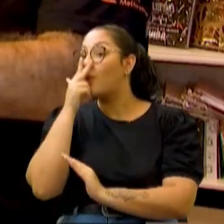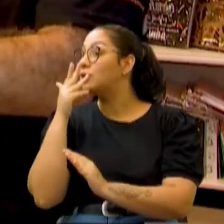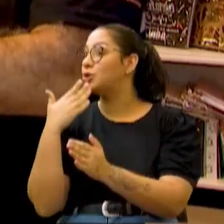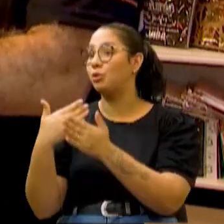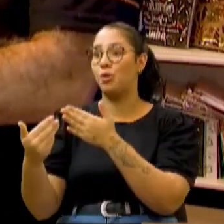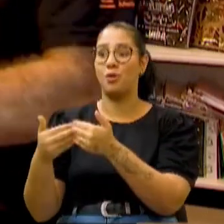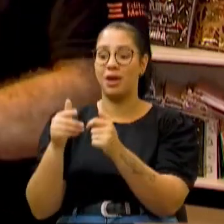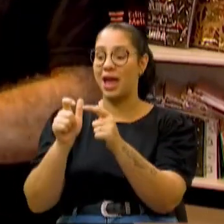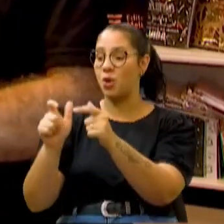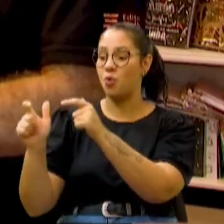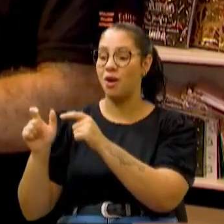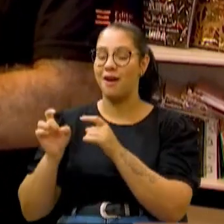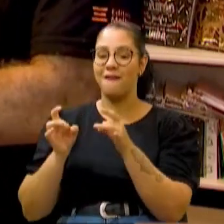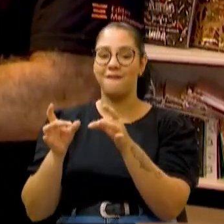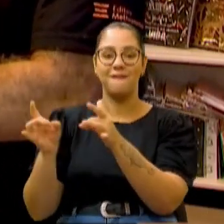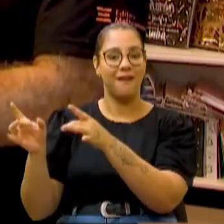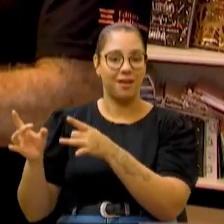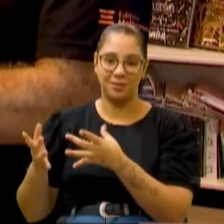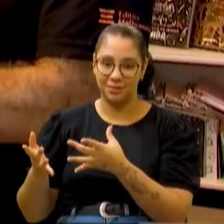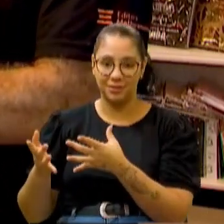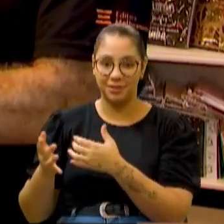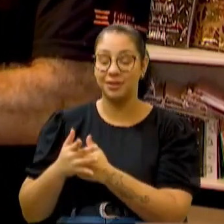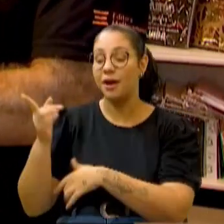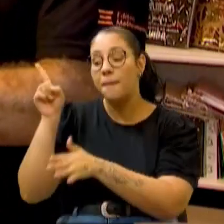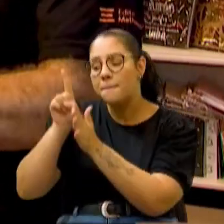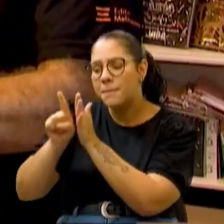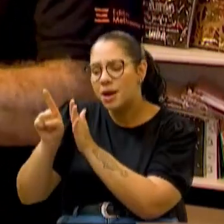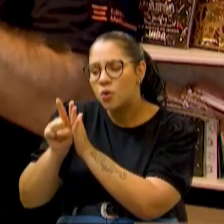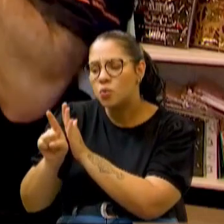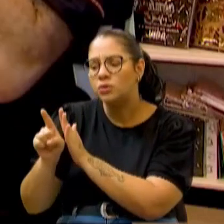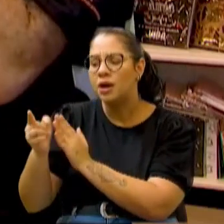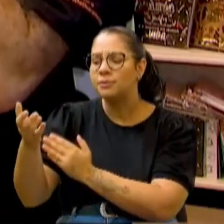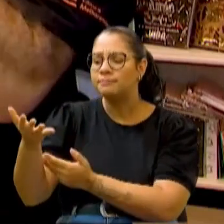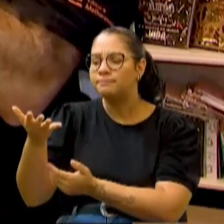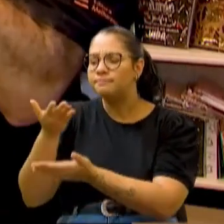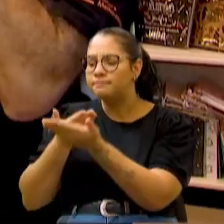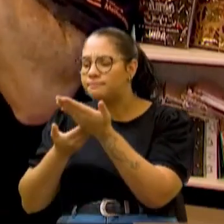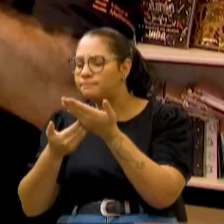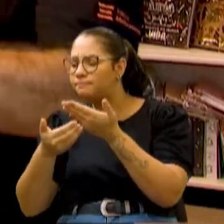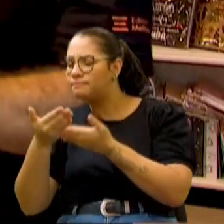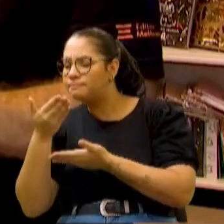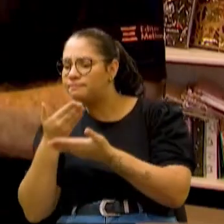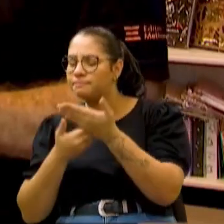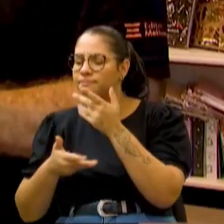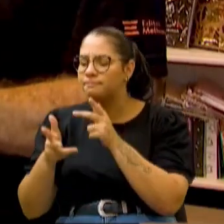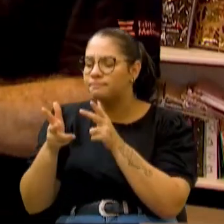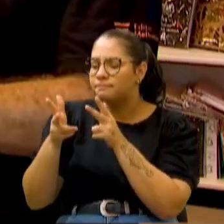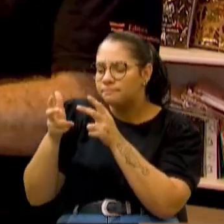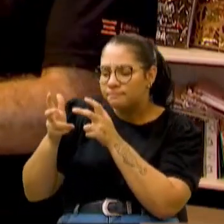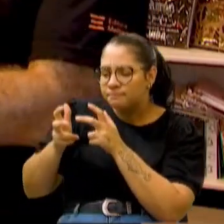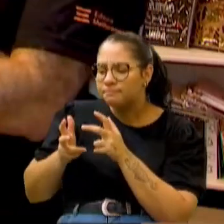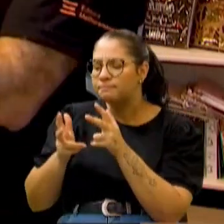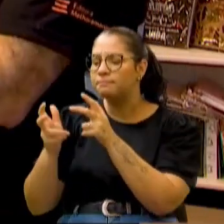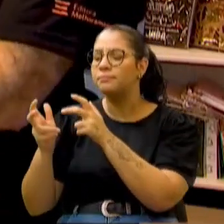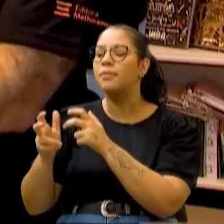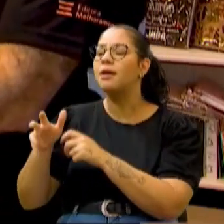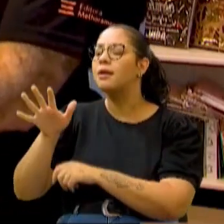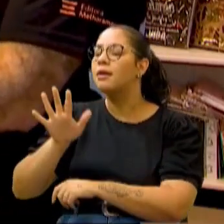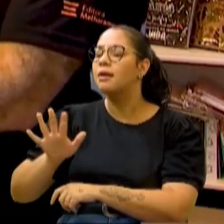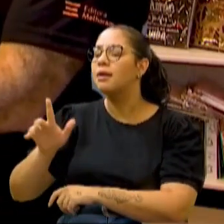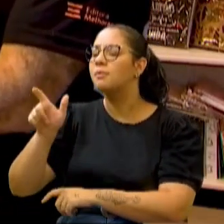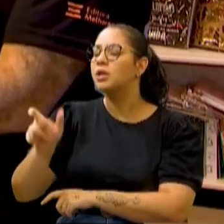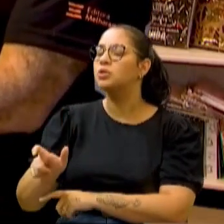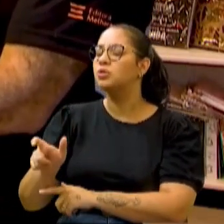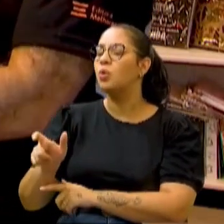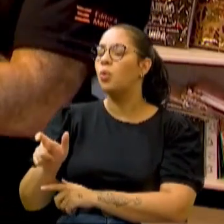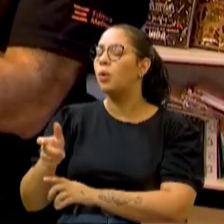aplica a qualquer espaço comercial, né? Perguntar, ouvir com atenção para saber